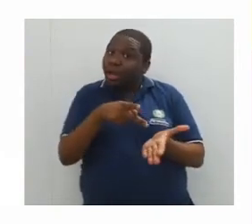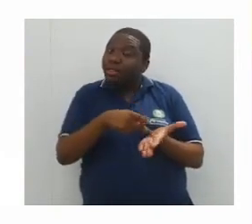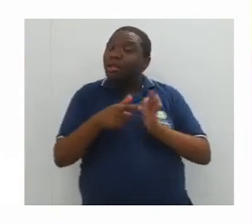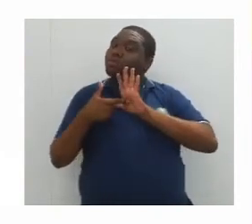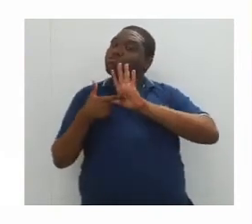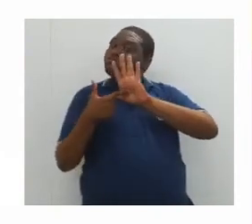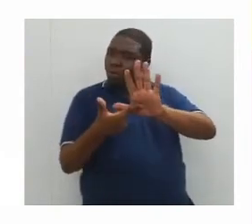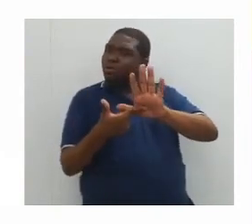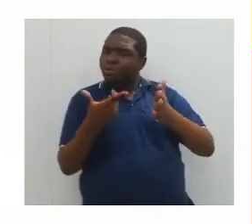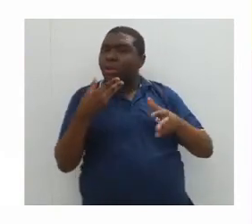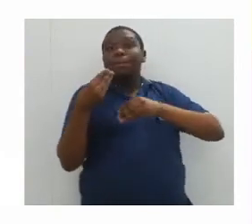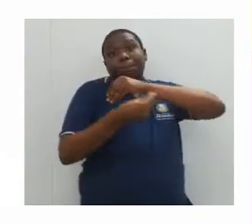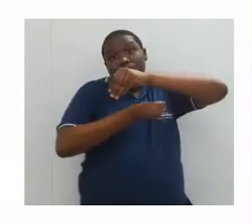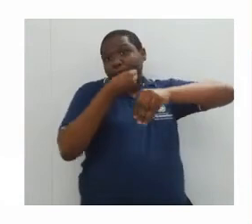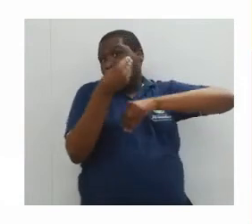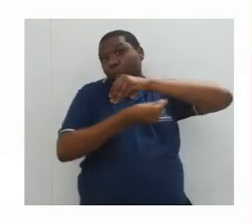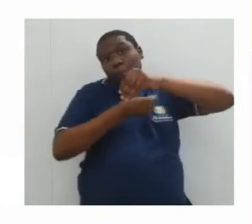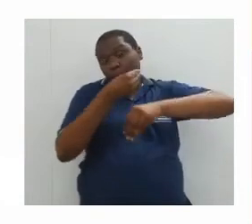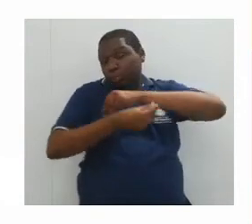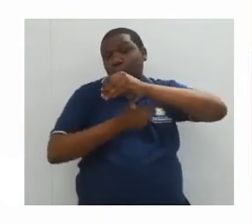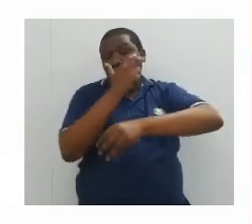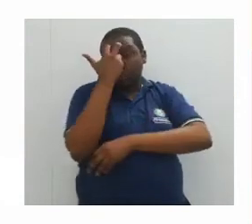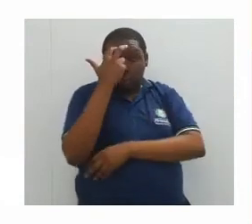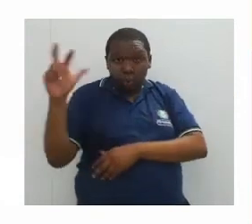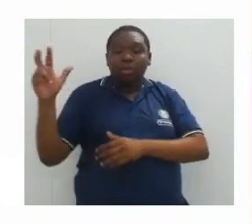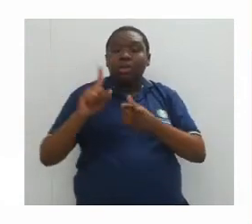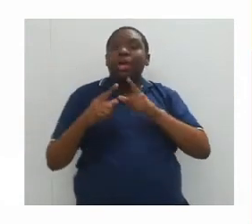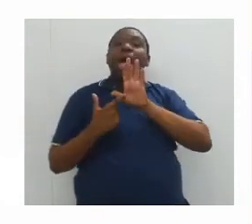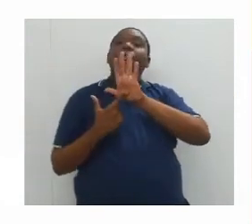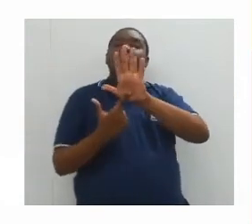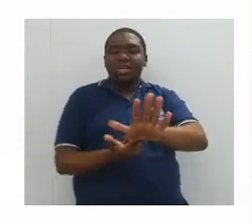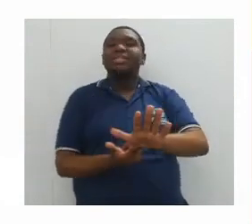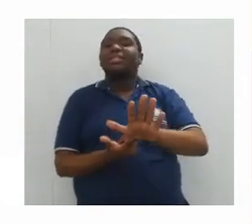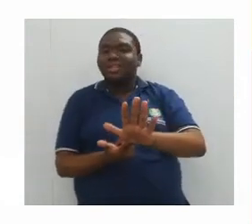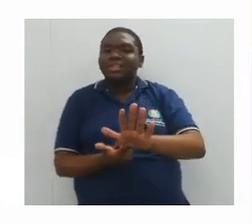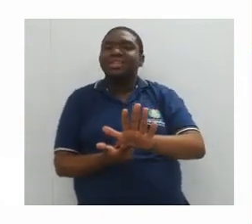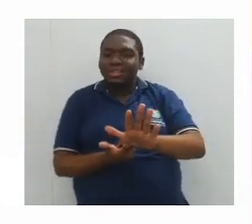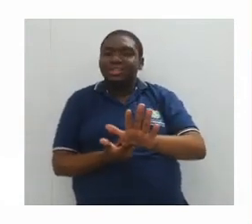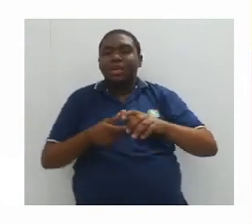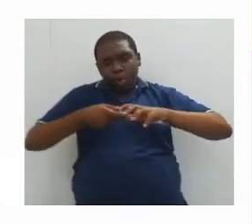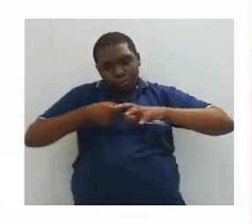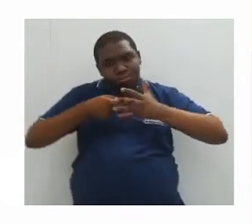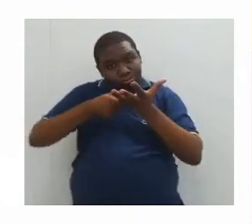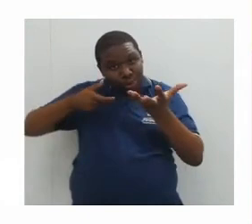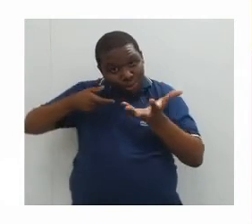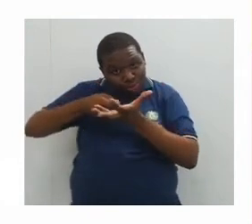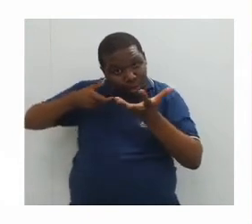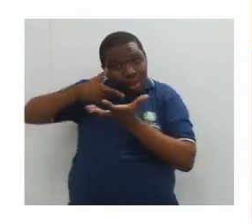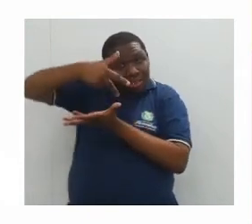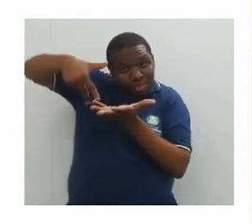da miscigenação e da apresentação dos caboclinhos, ele vem justamente para legitimar essa